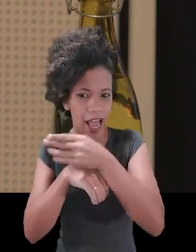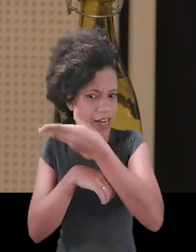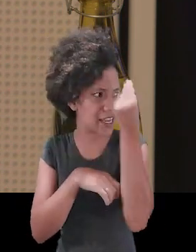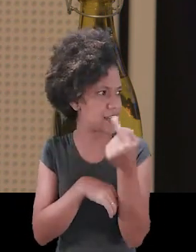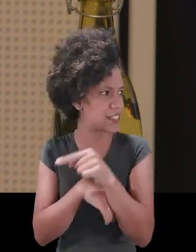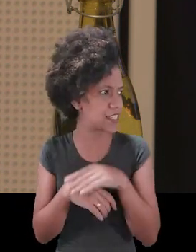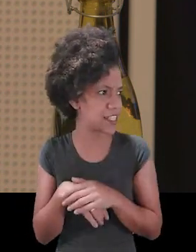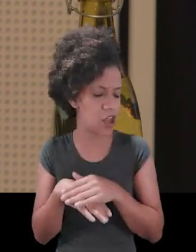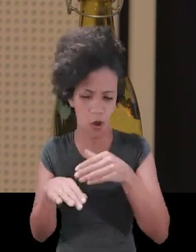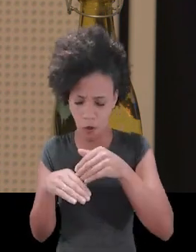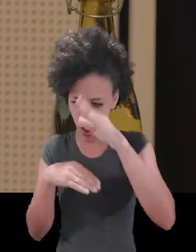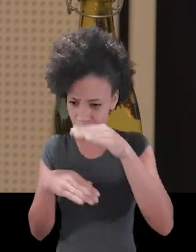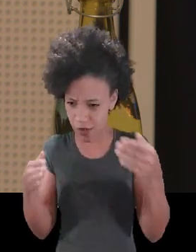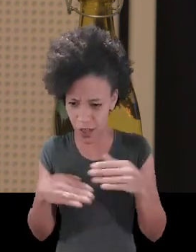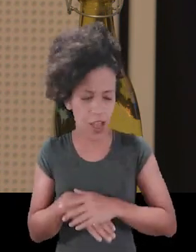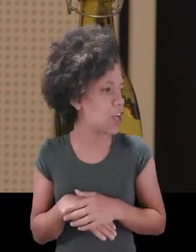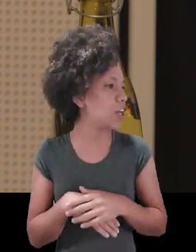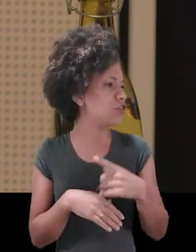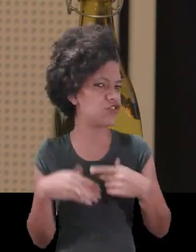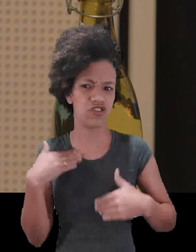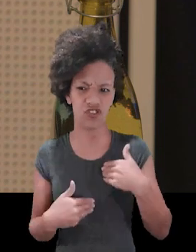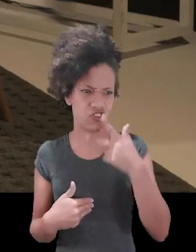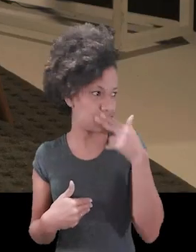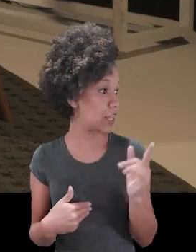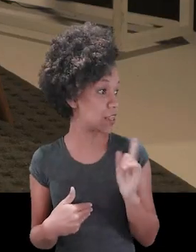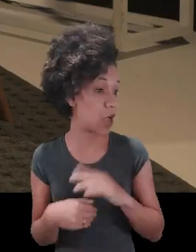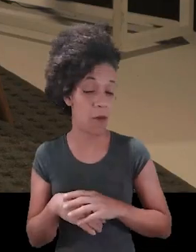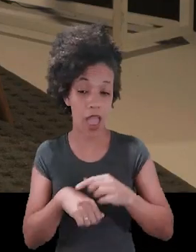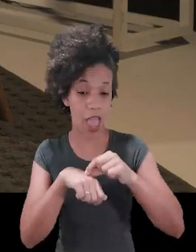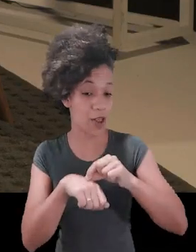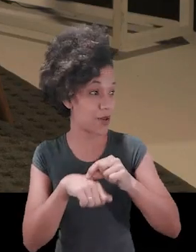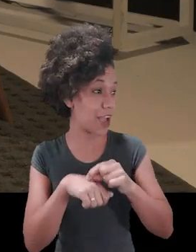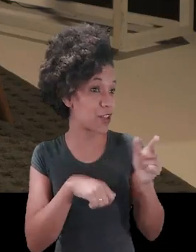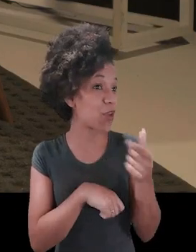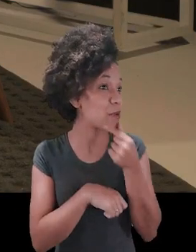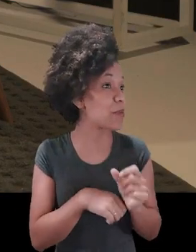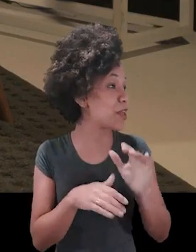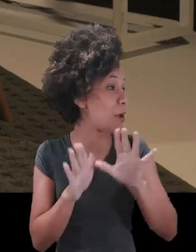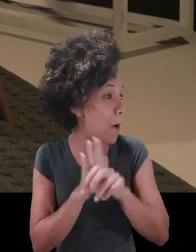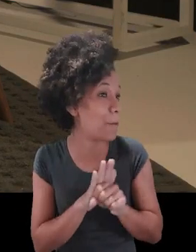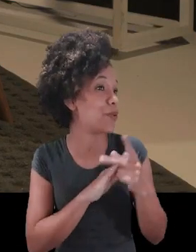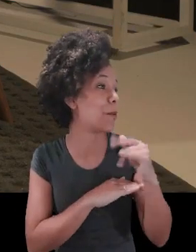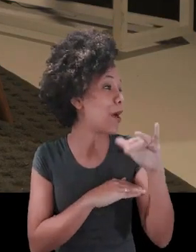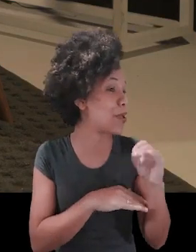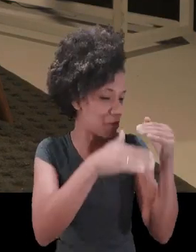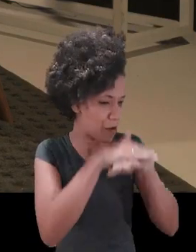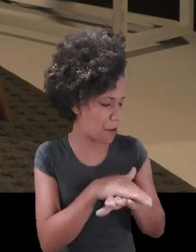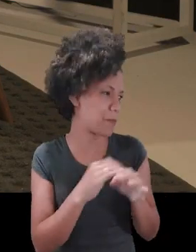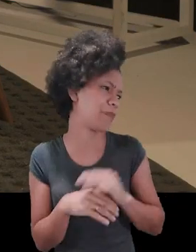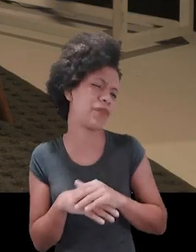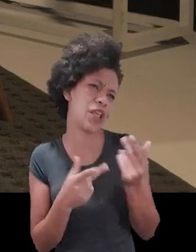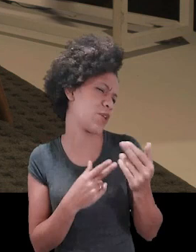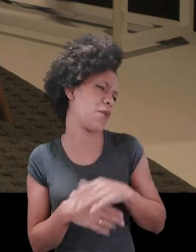todo vagabundo Abril achando que tinha um corpo tipo pressão de casa mesmo que o moleque tinha roubado do Farol que esperar ele mas assim igual